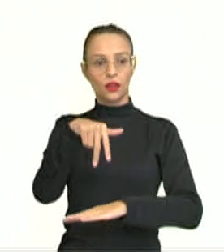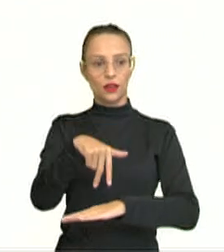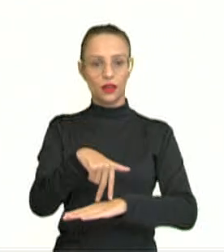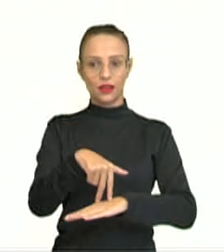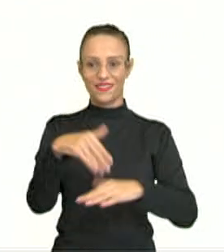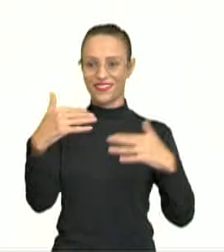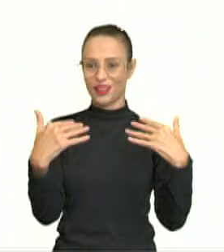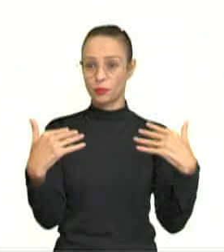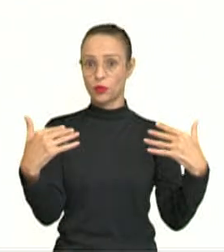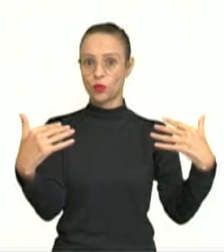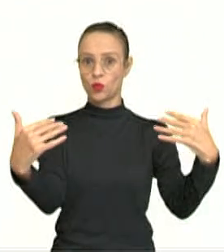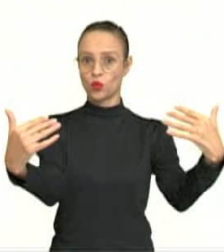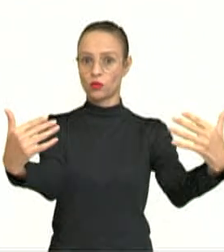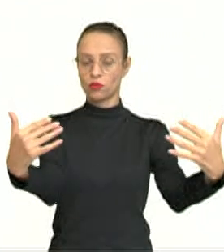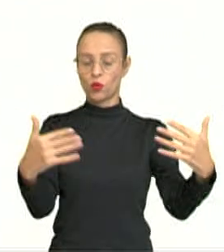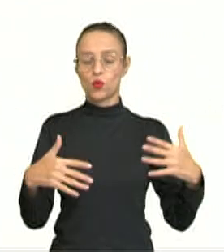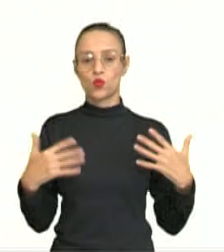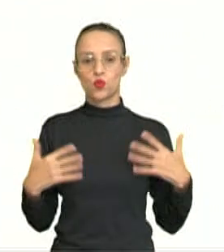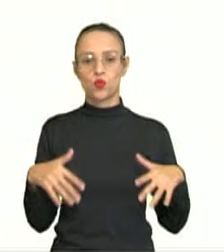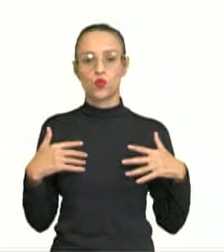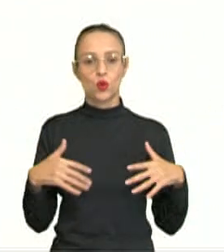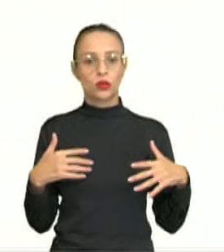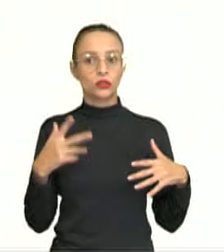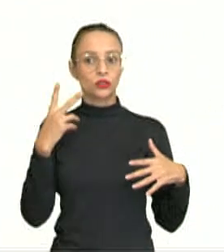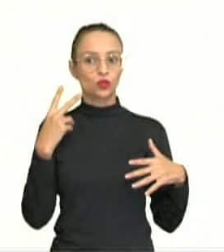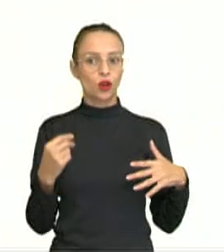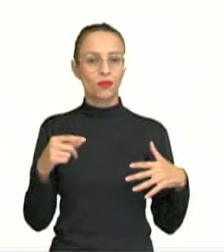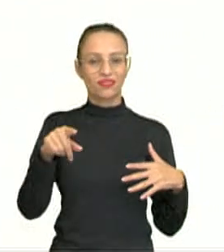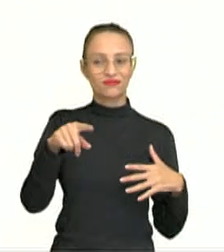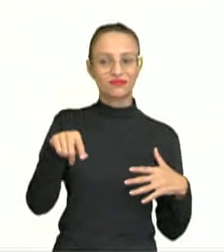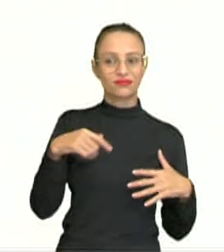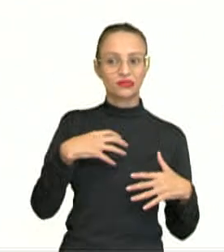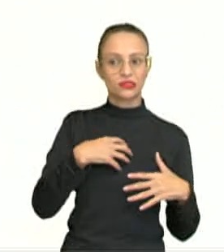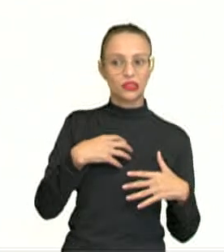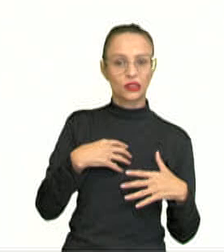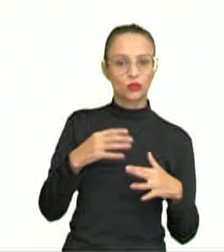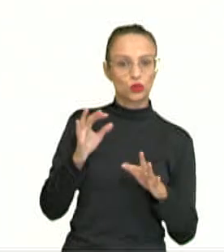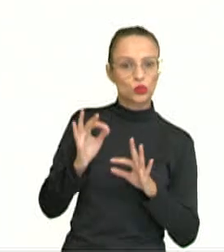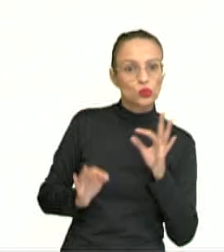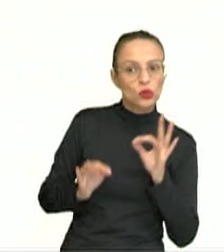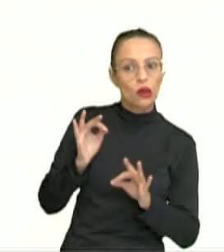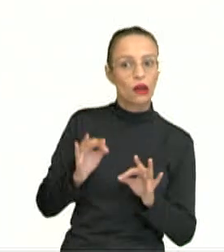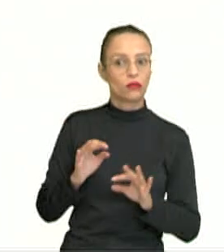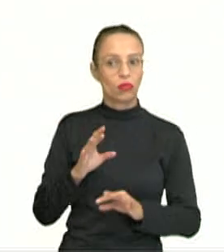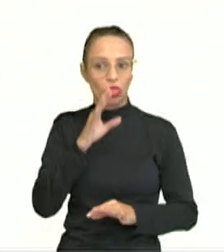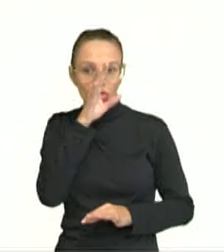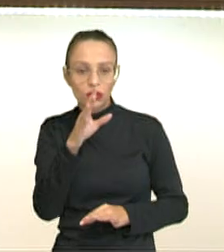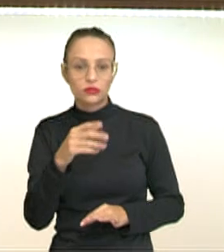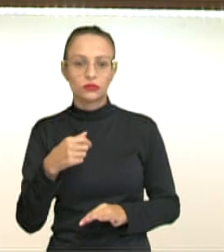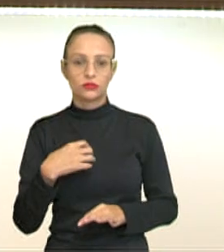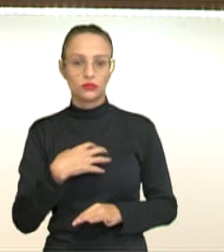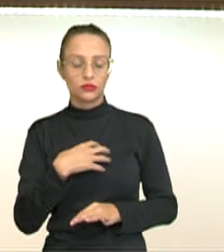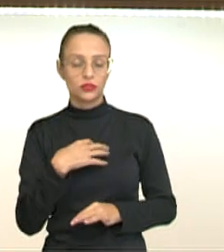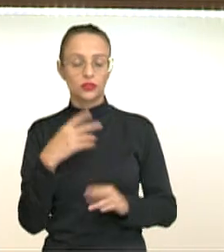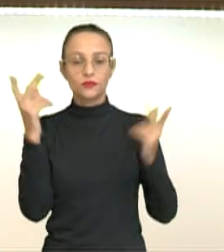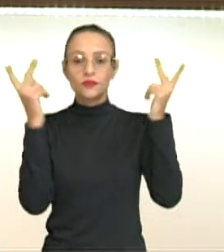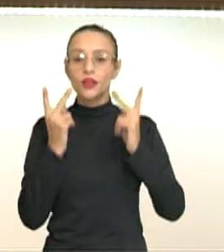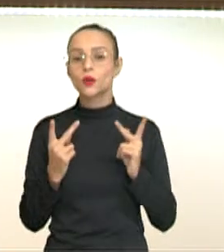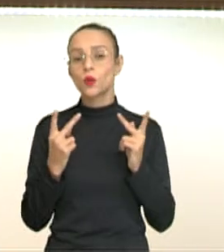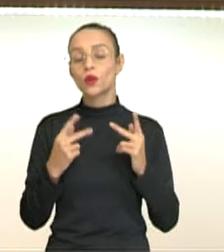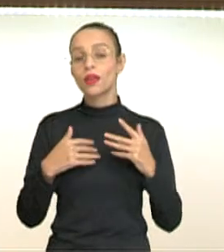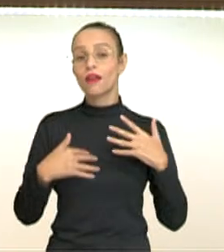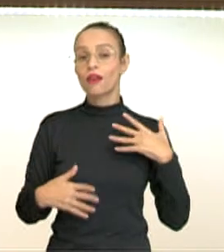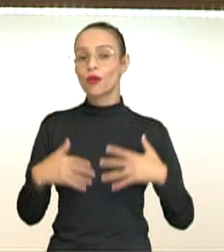de um público, é normal que nós nos sintamos julgados, a gente se sente atacado, se sente com vergonha, e aí o nosso